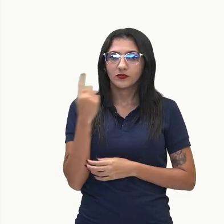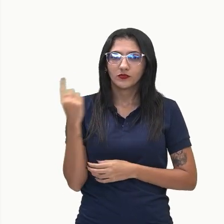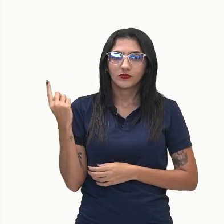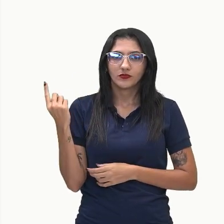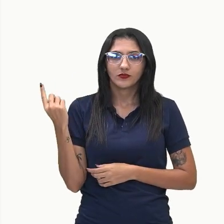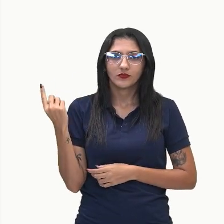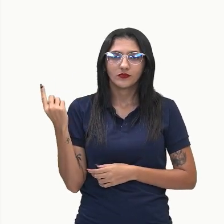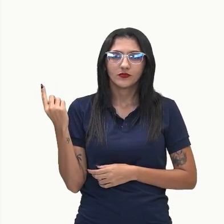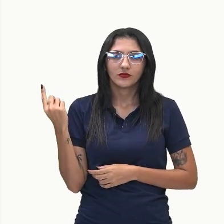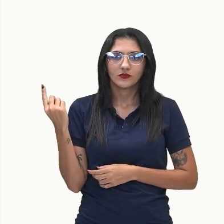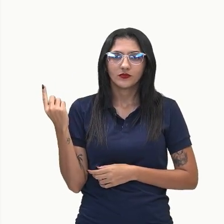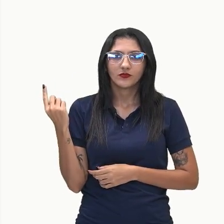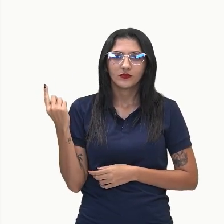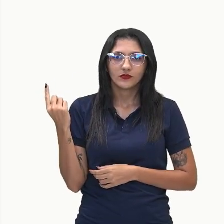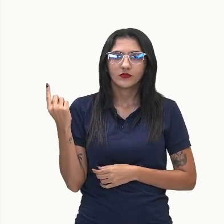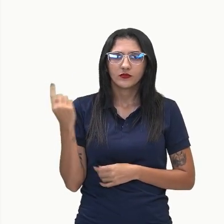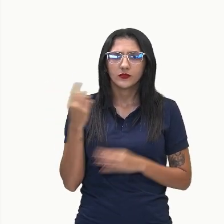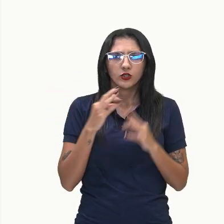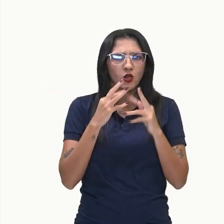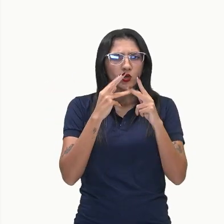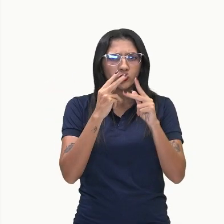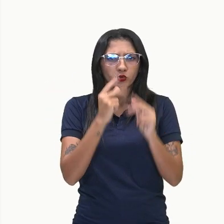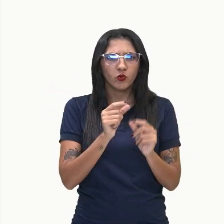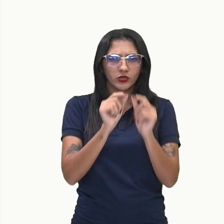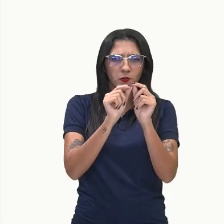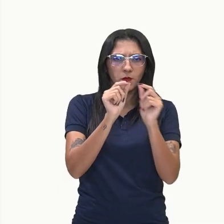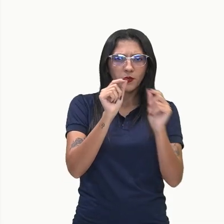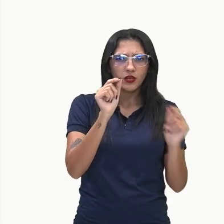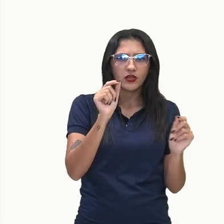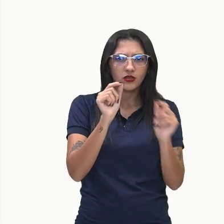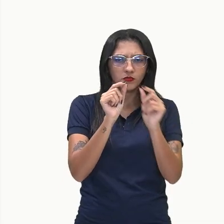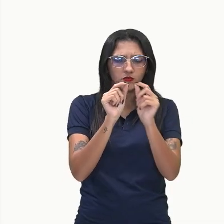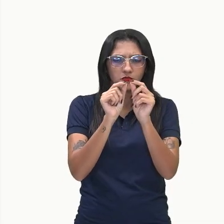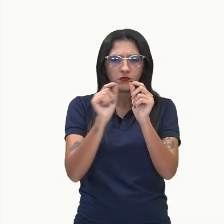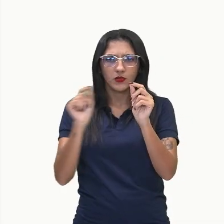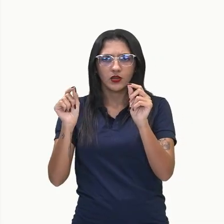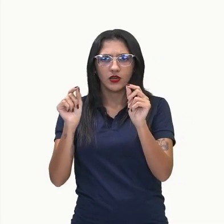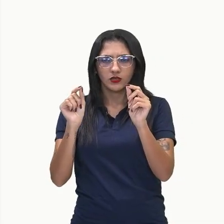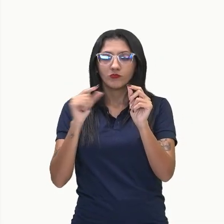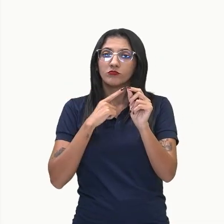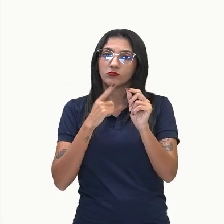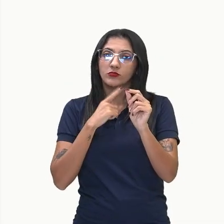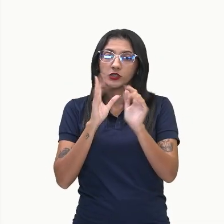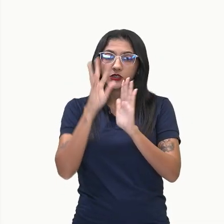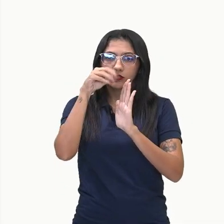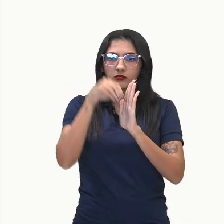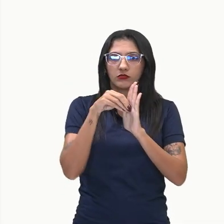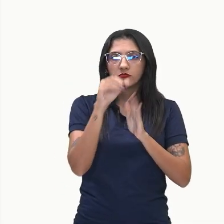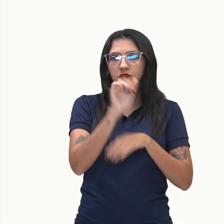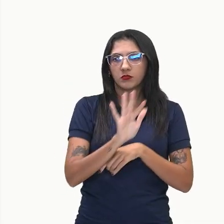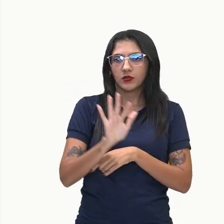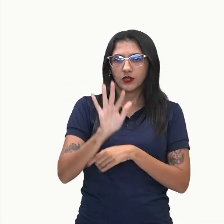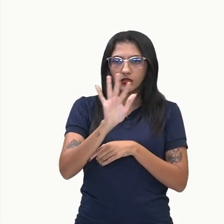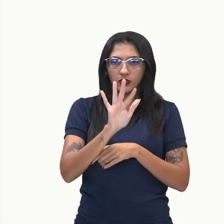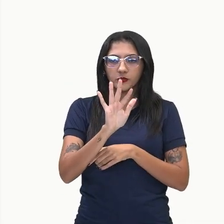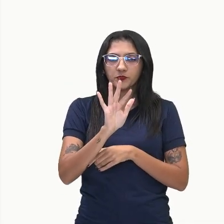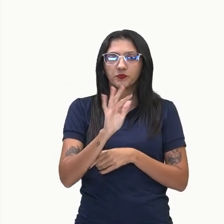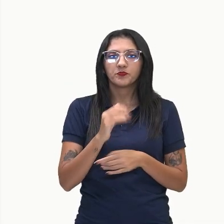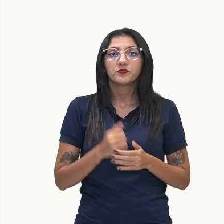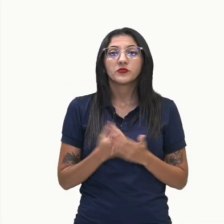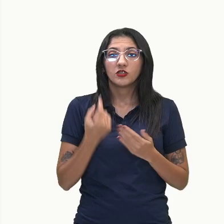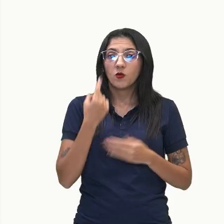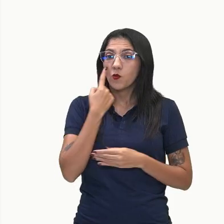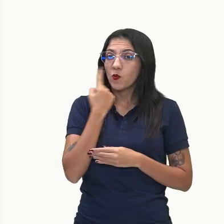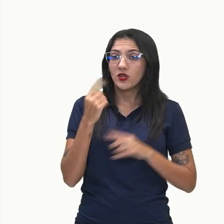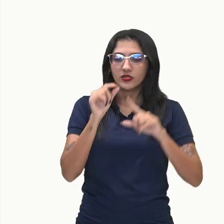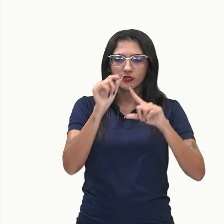ó. Observe que todas as retas que eu pego, elas estão exatamente dentro do polígono. Então, esse triângulo, né,